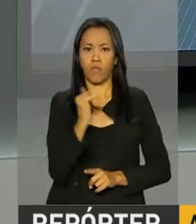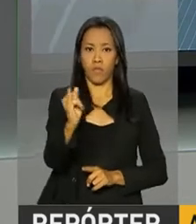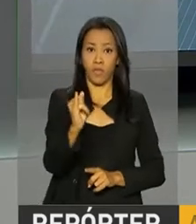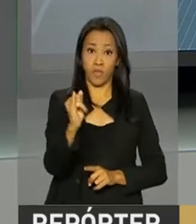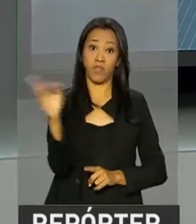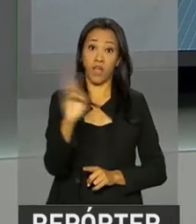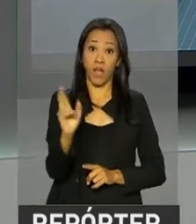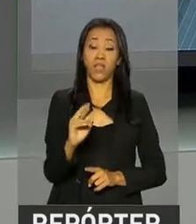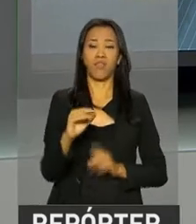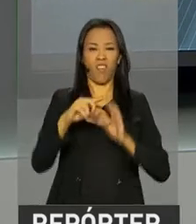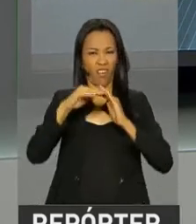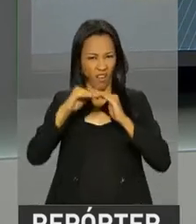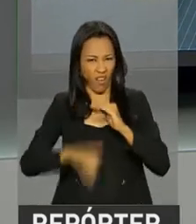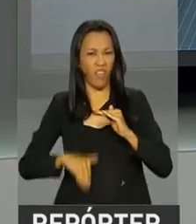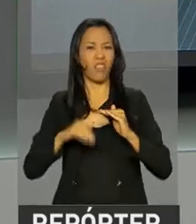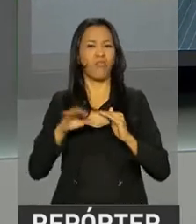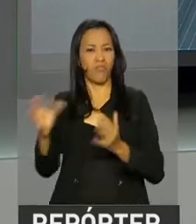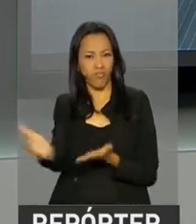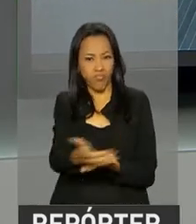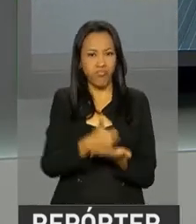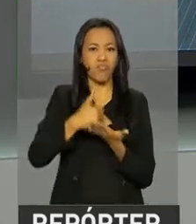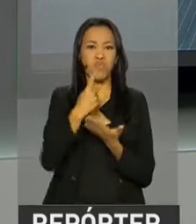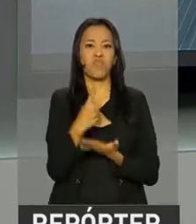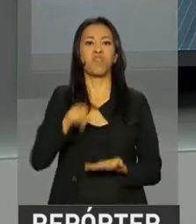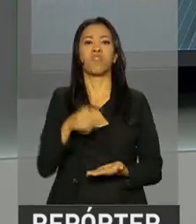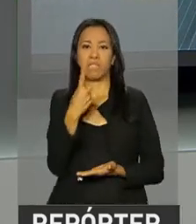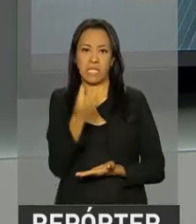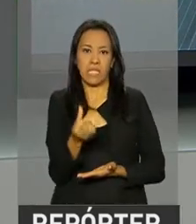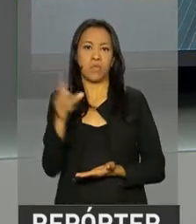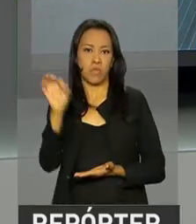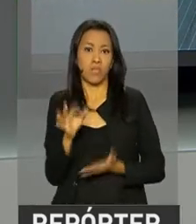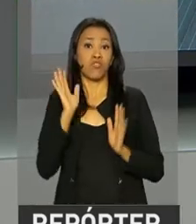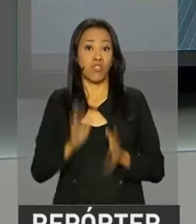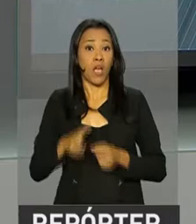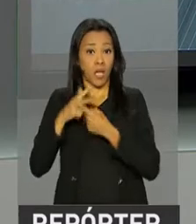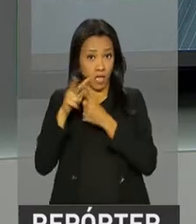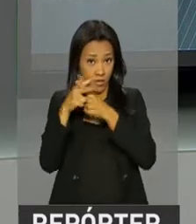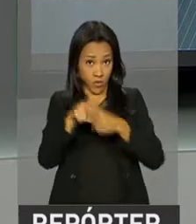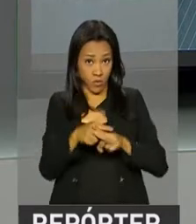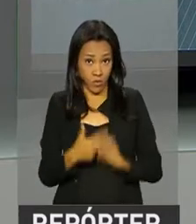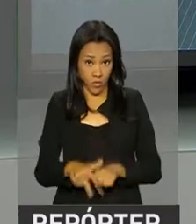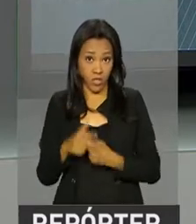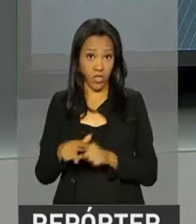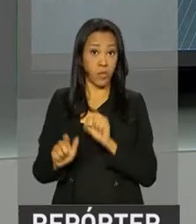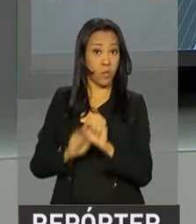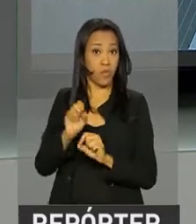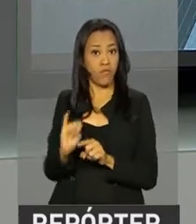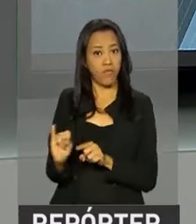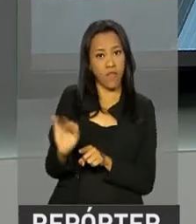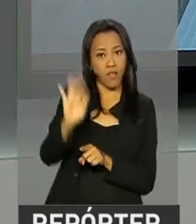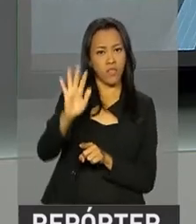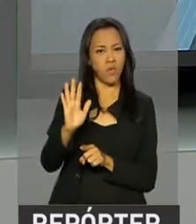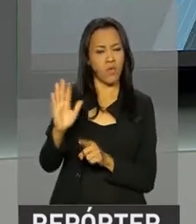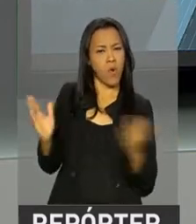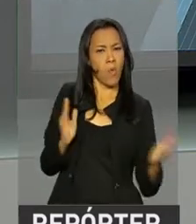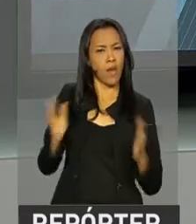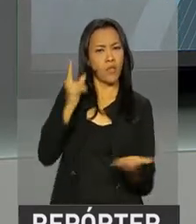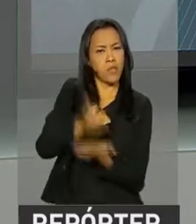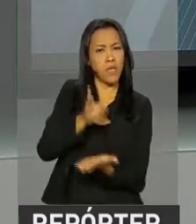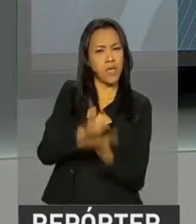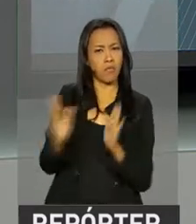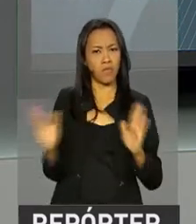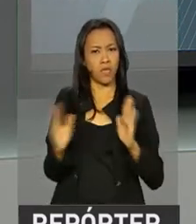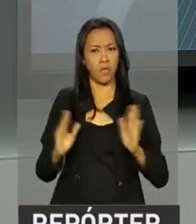de 1,16 por cento já corrigida pela inflação se comparada ao mesmo período do ano